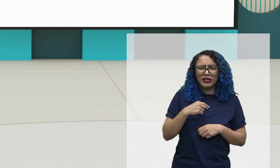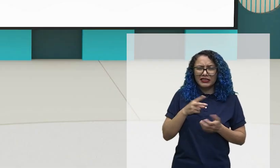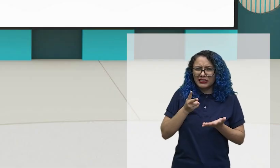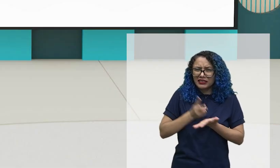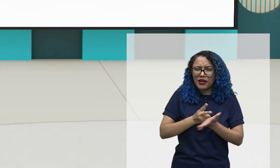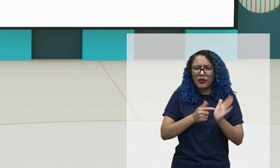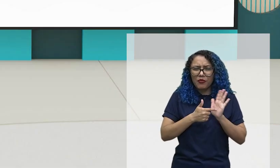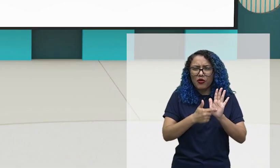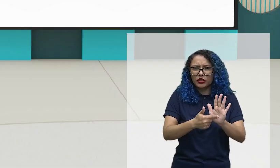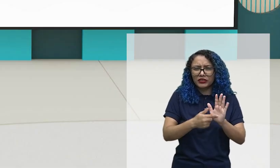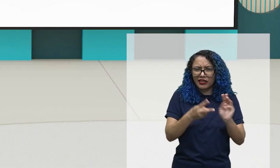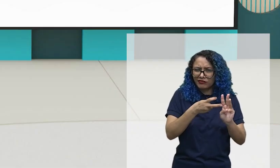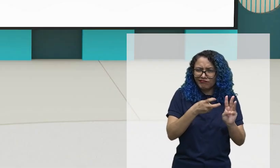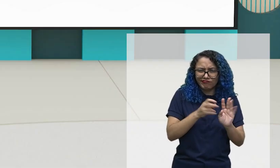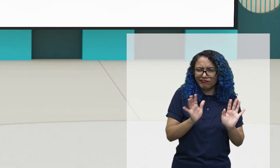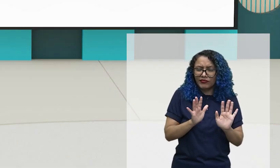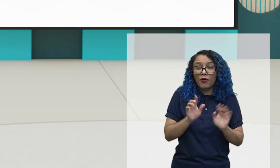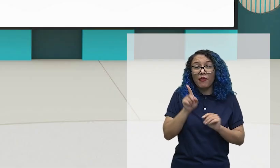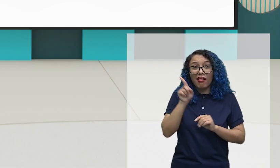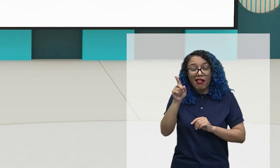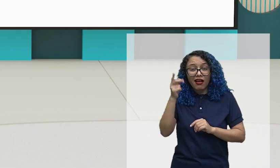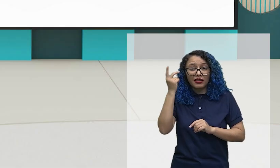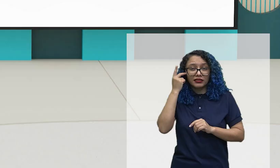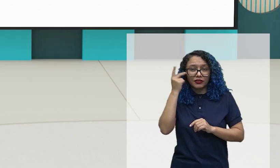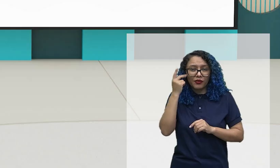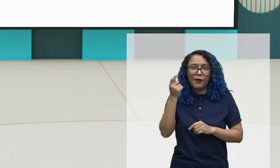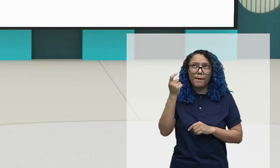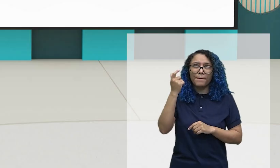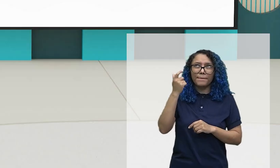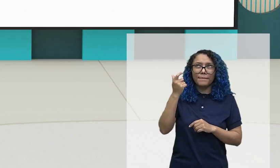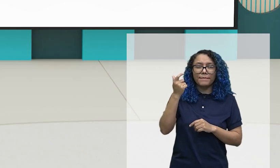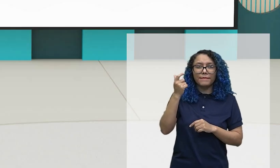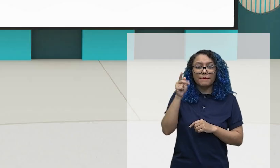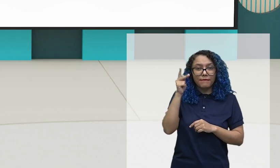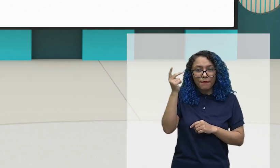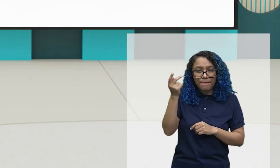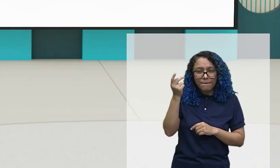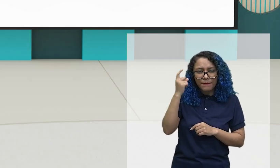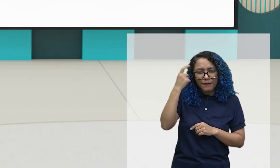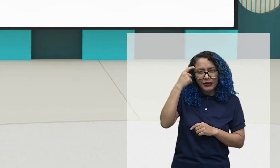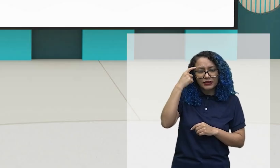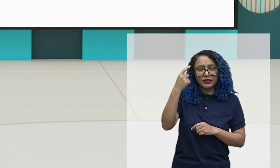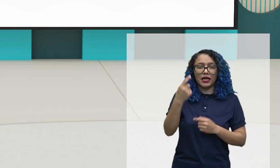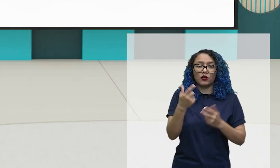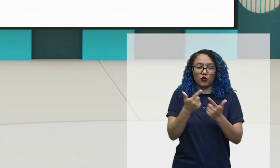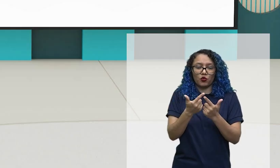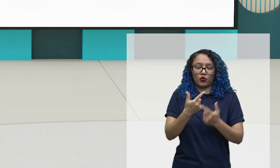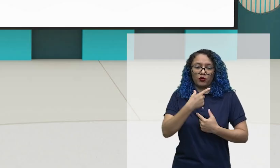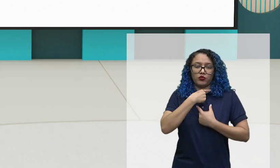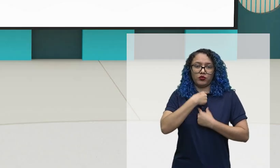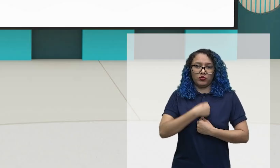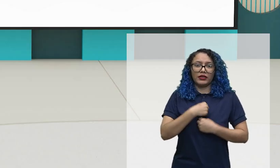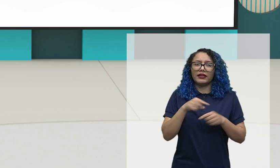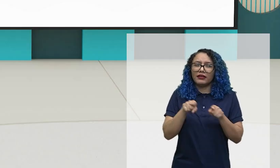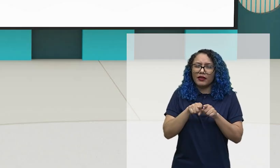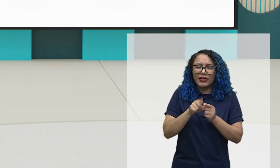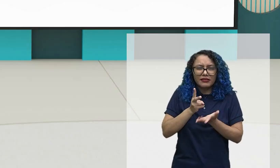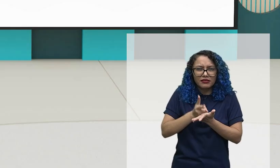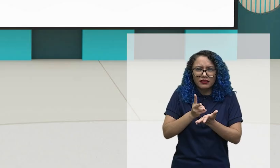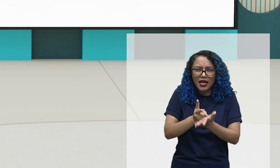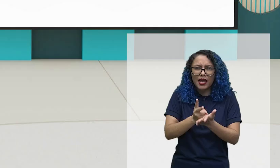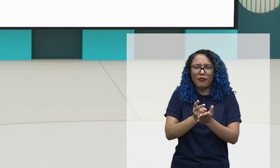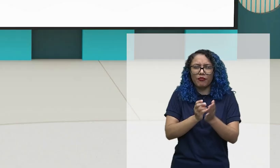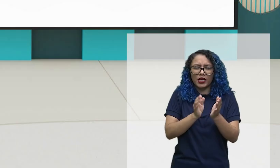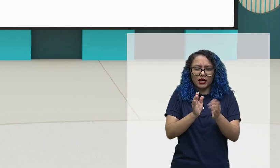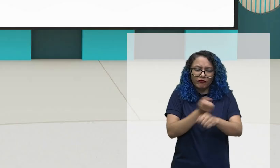não precisa se afirmar como indígena, mas em São Paulo comecei a pensar no muraquitã que carrego no pescoço e em